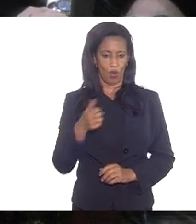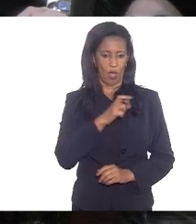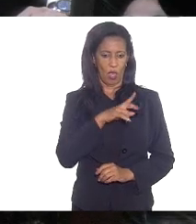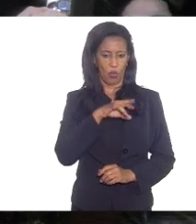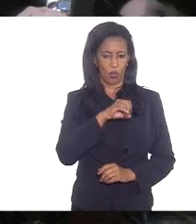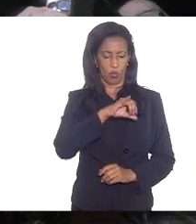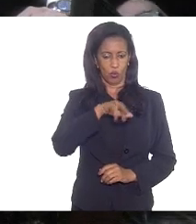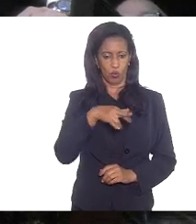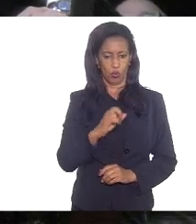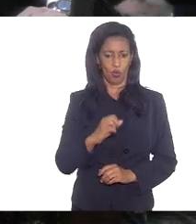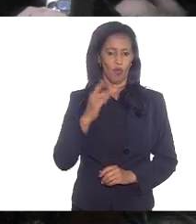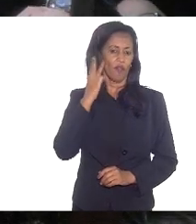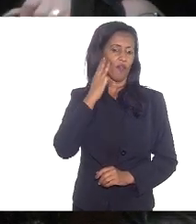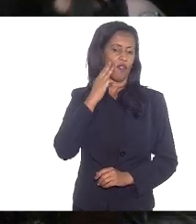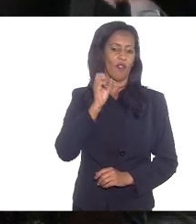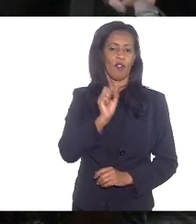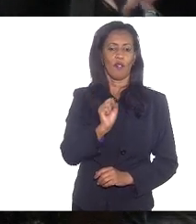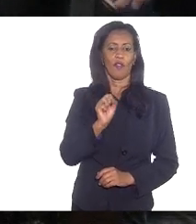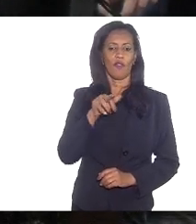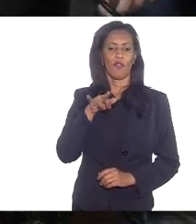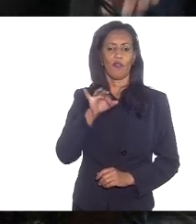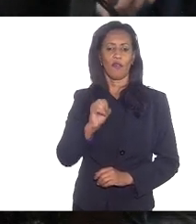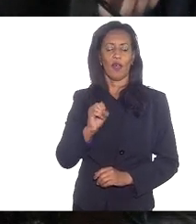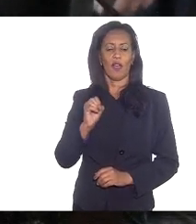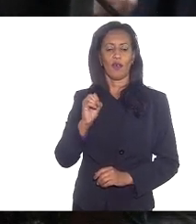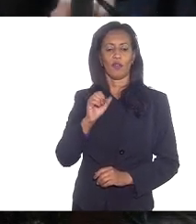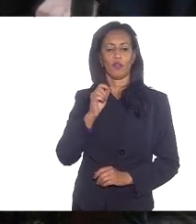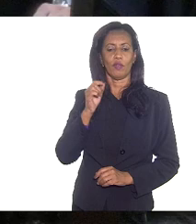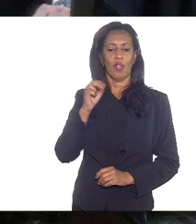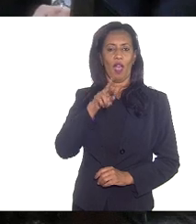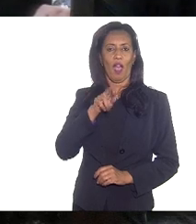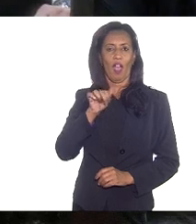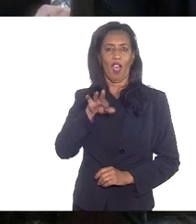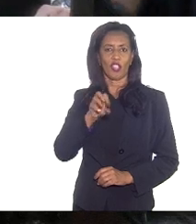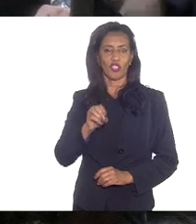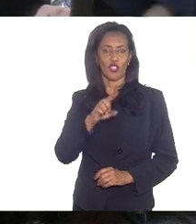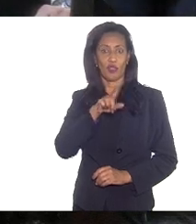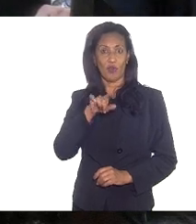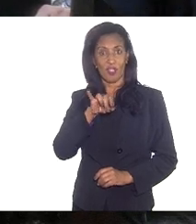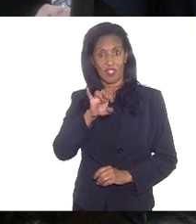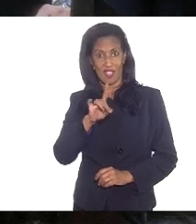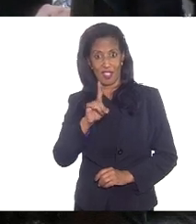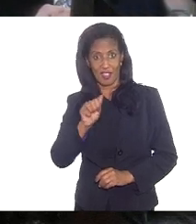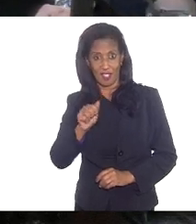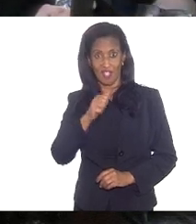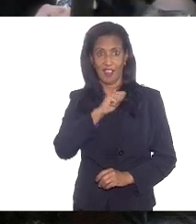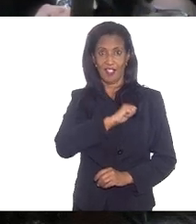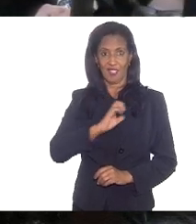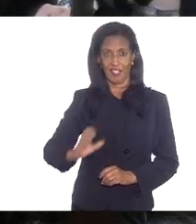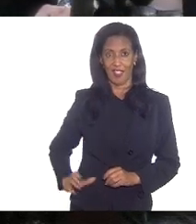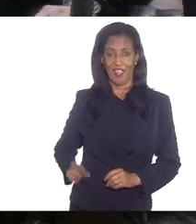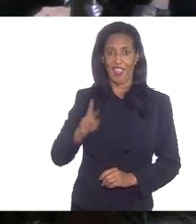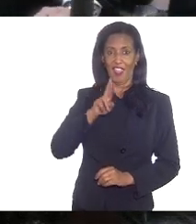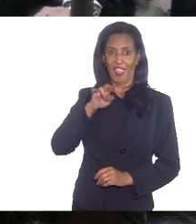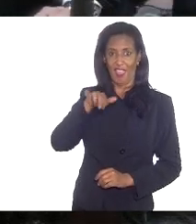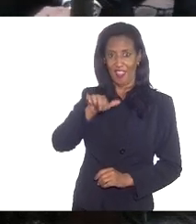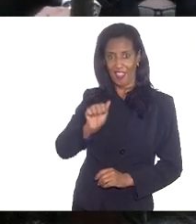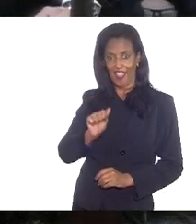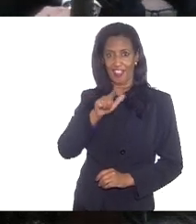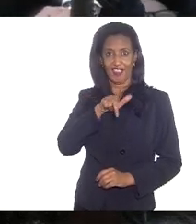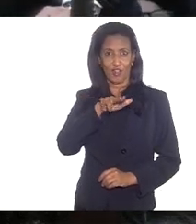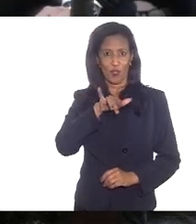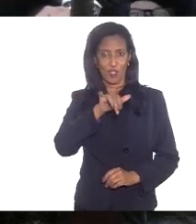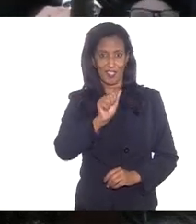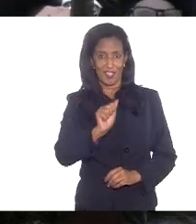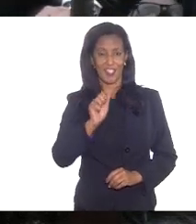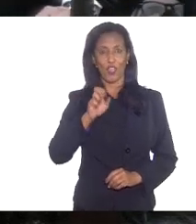Júnior, Valdeca Carneiro, Flávio Serafini, Giovanni Ratinho, Gustavo Tutuca, Zeidan, André Siciliano, Renata Souza, Lucinha,